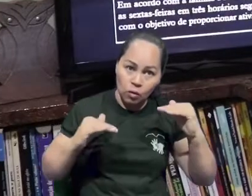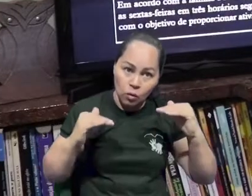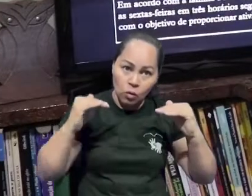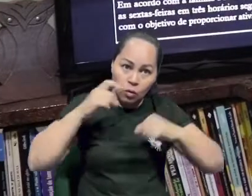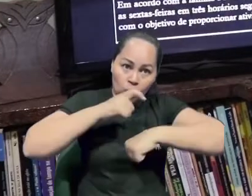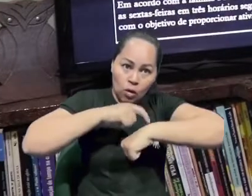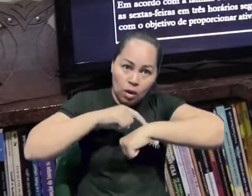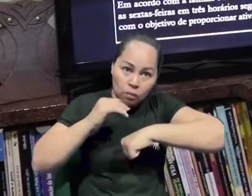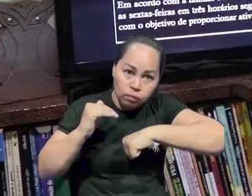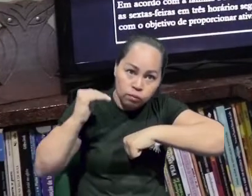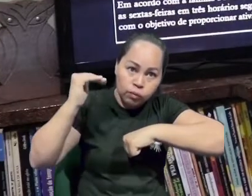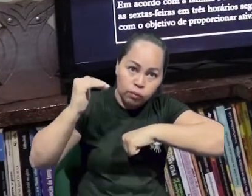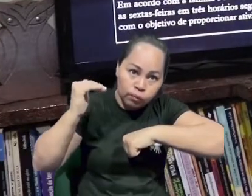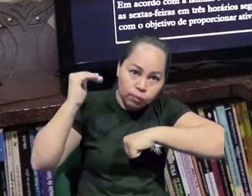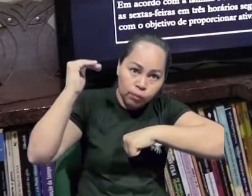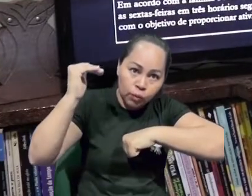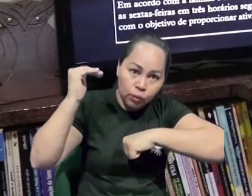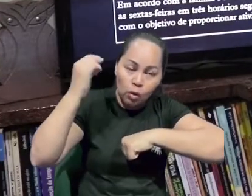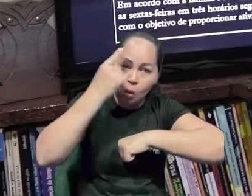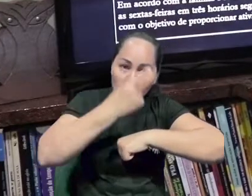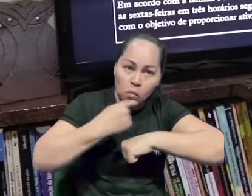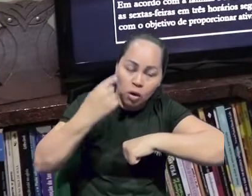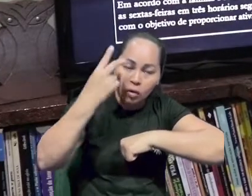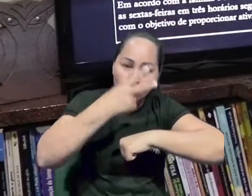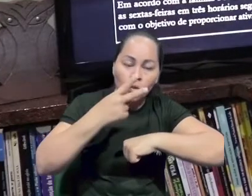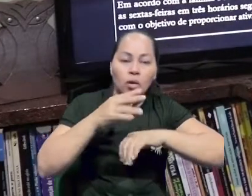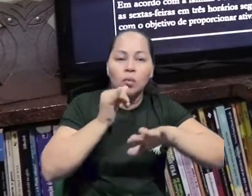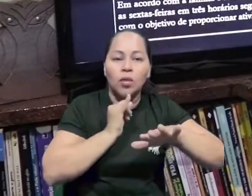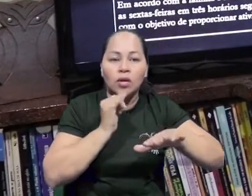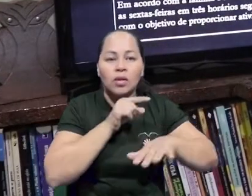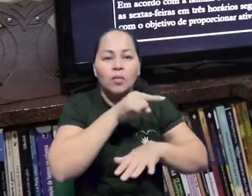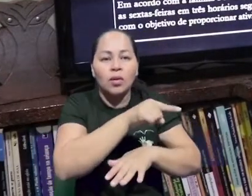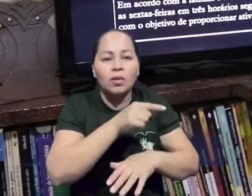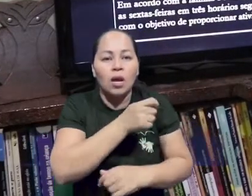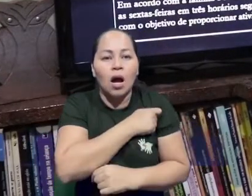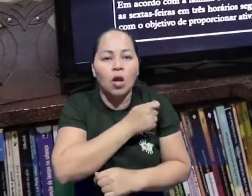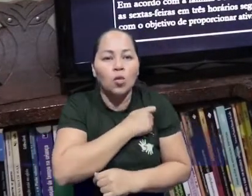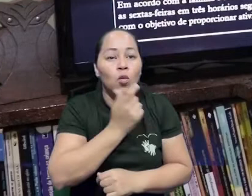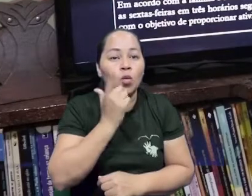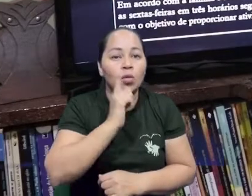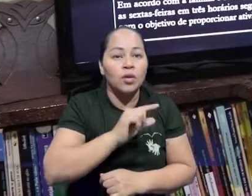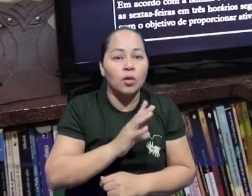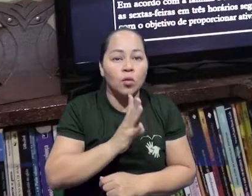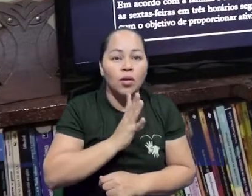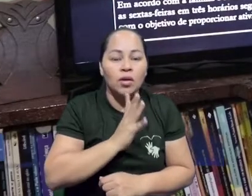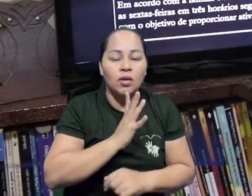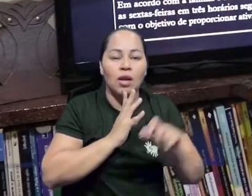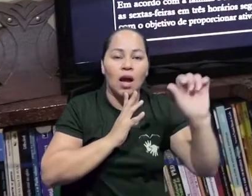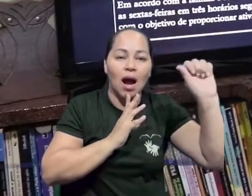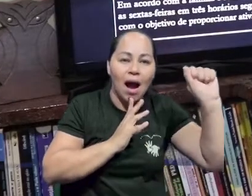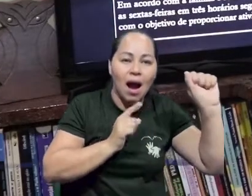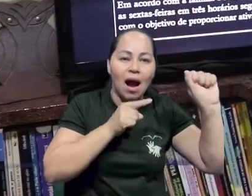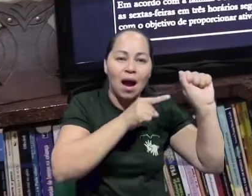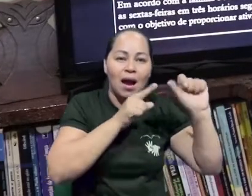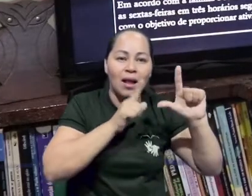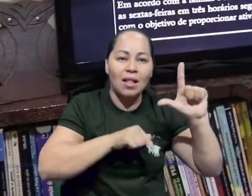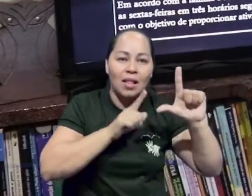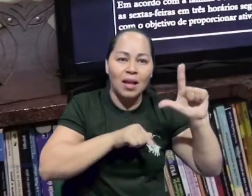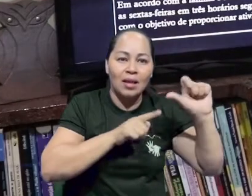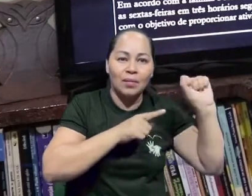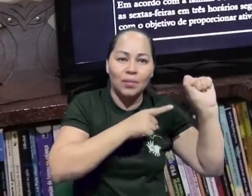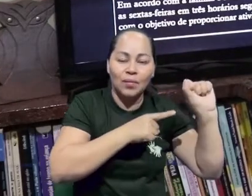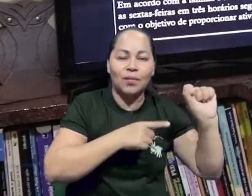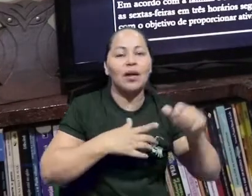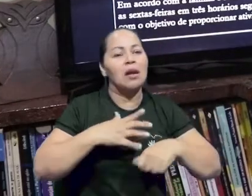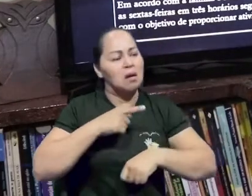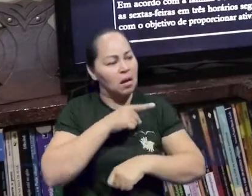deficiência intelectual grave, fulano identifica a letra A, né, as habilidades que ele já possui. Tem boa percepção visual, é